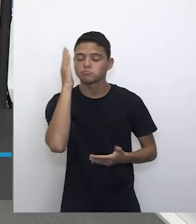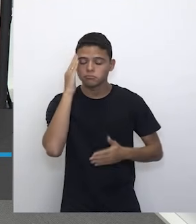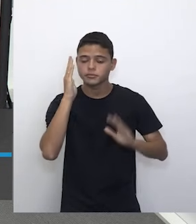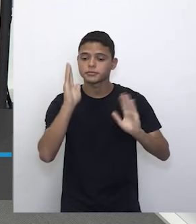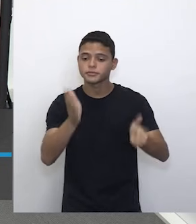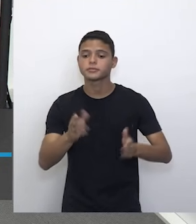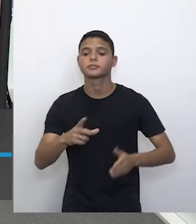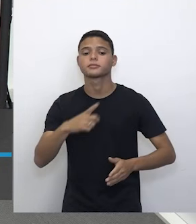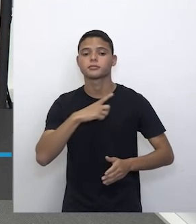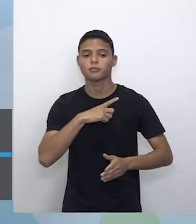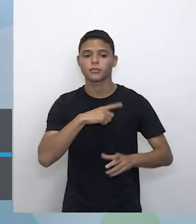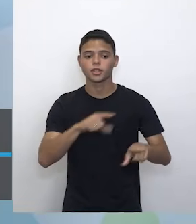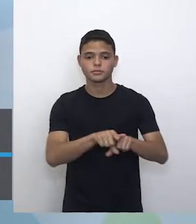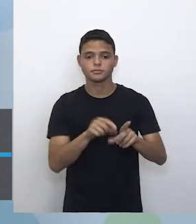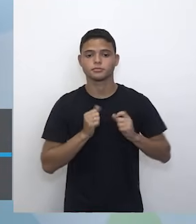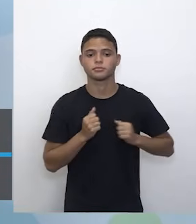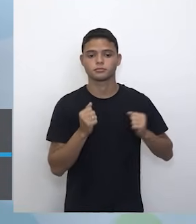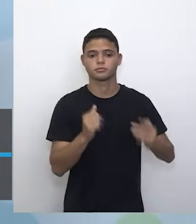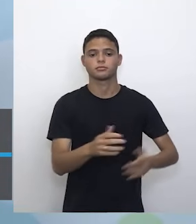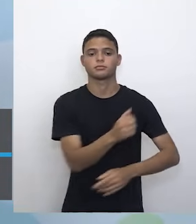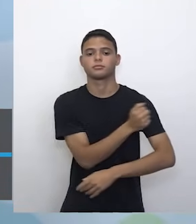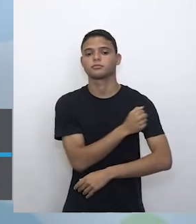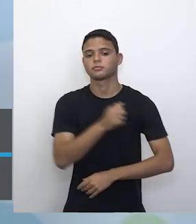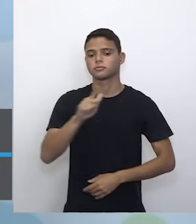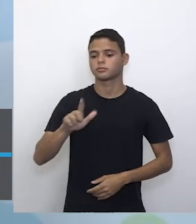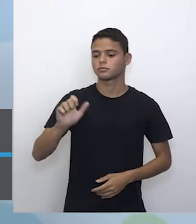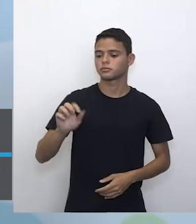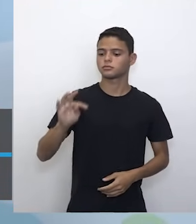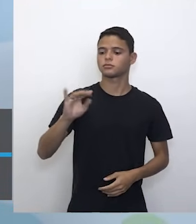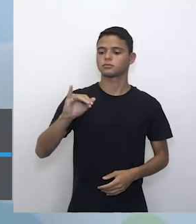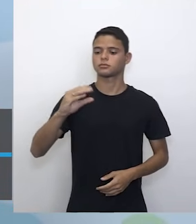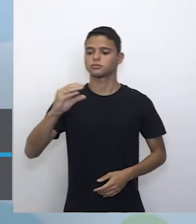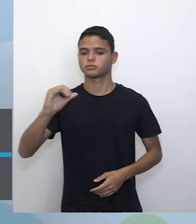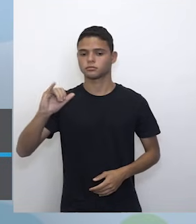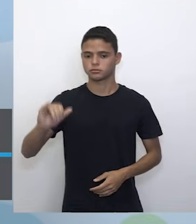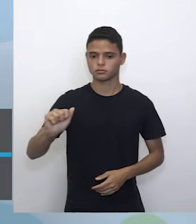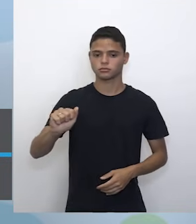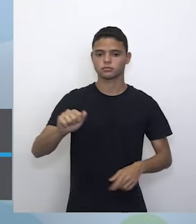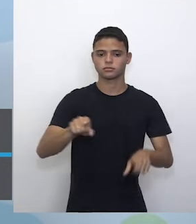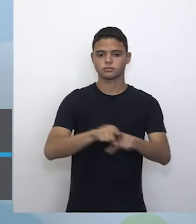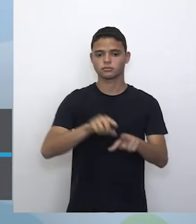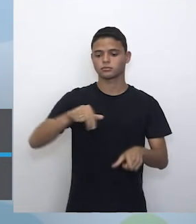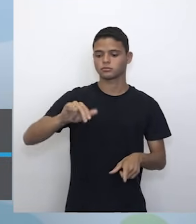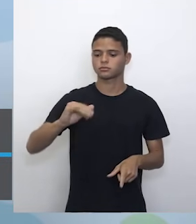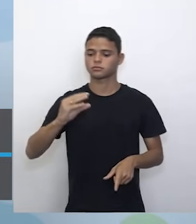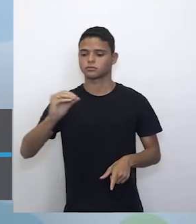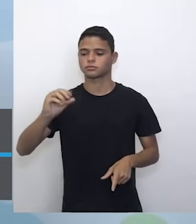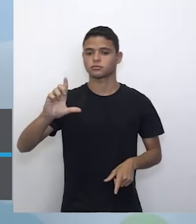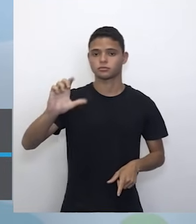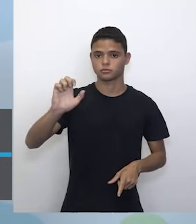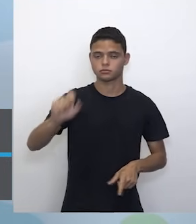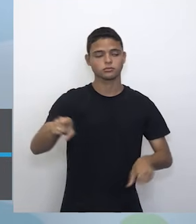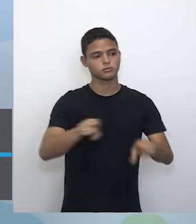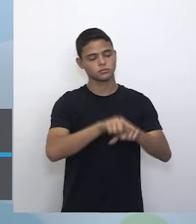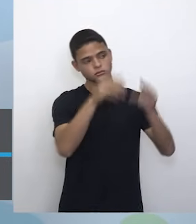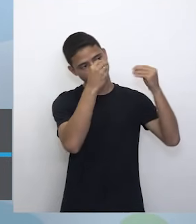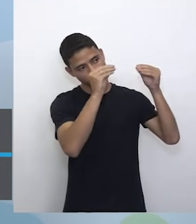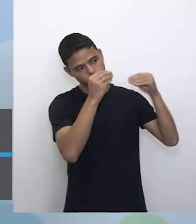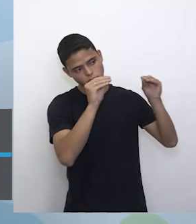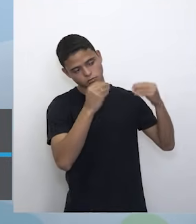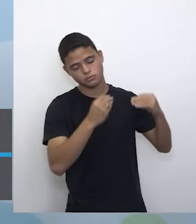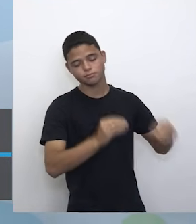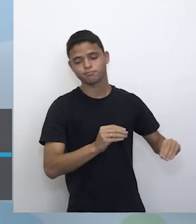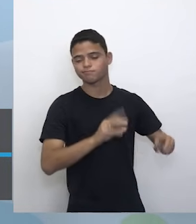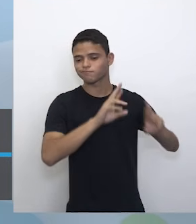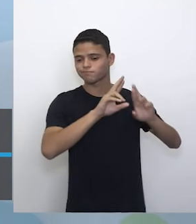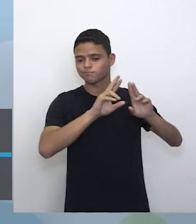tem participação também dos alunos Letícia, Nicole, lá de Matão, que responderam também Estrela do Mar. Tem a Laura